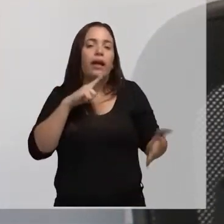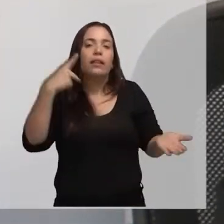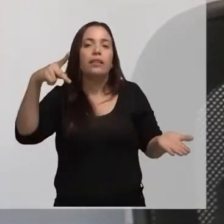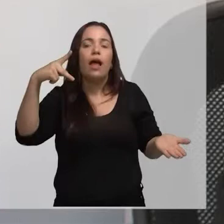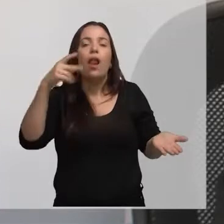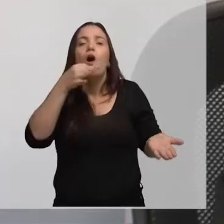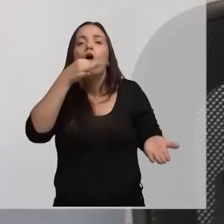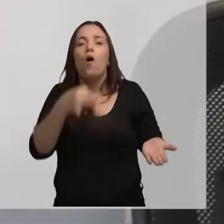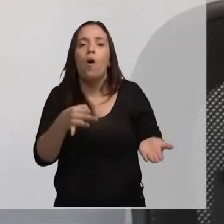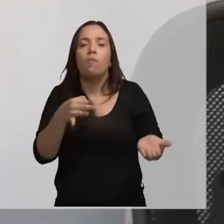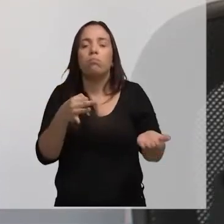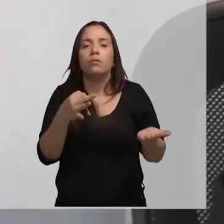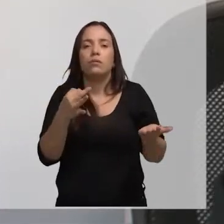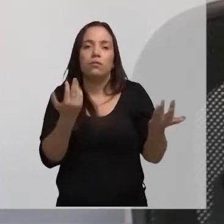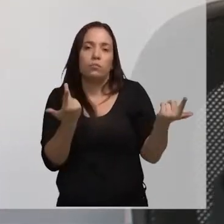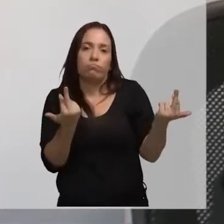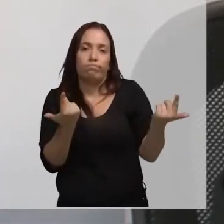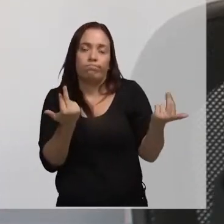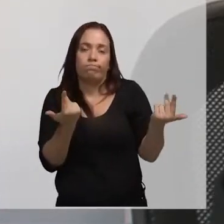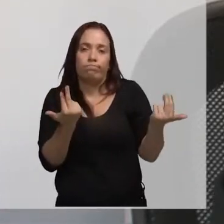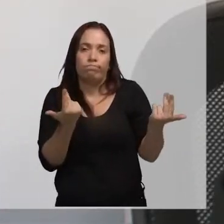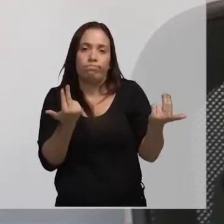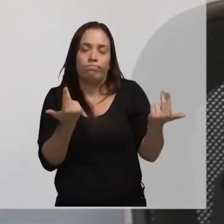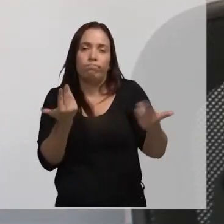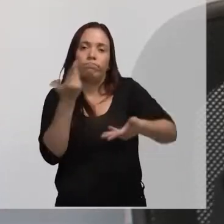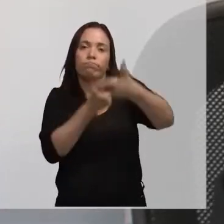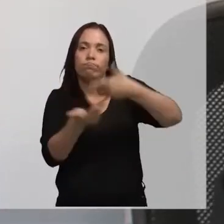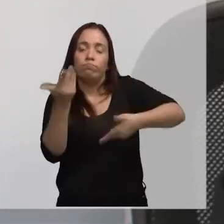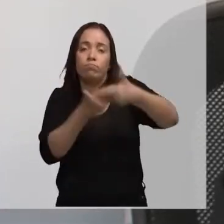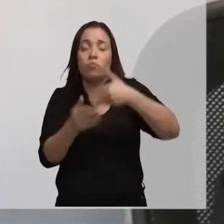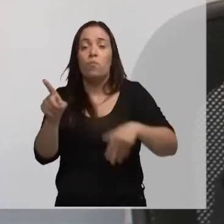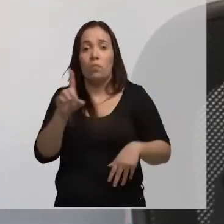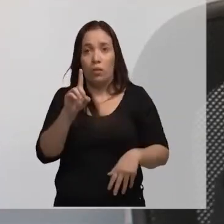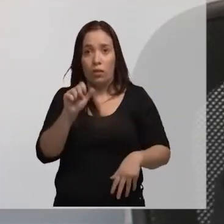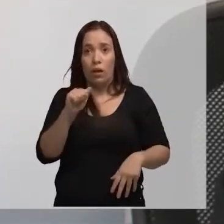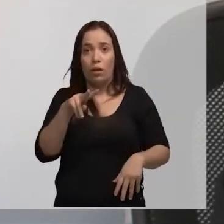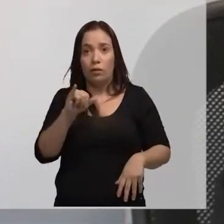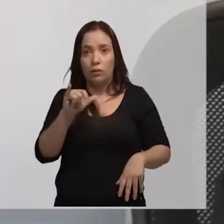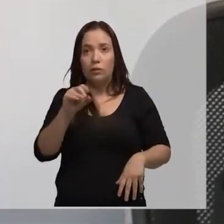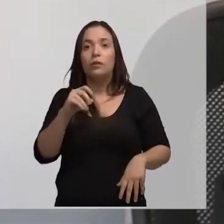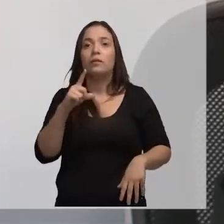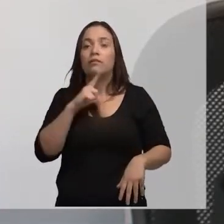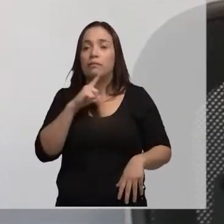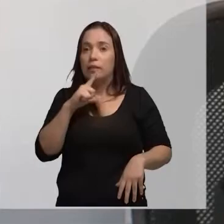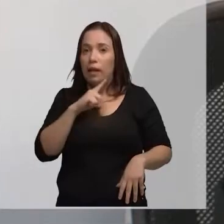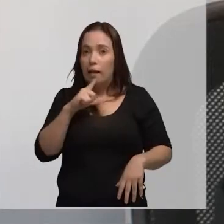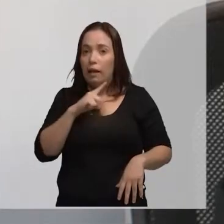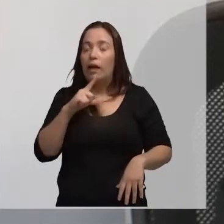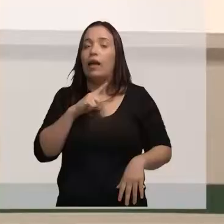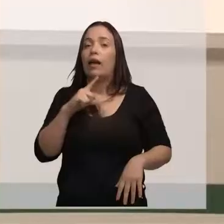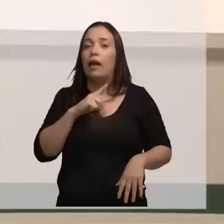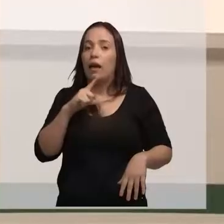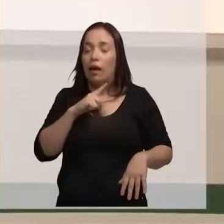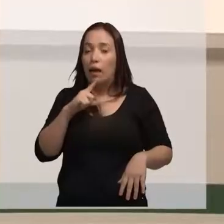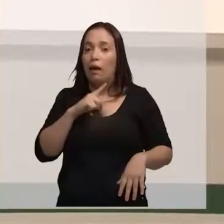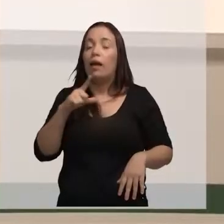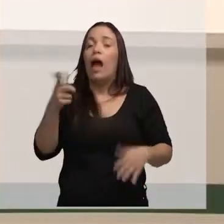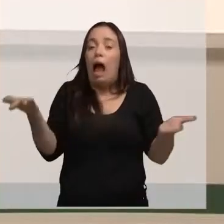dos dois. O mesmo que é o deputado... O Danilo é um que sofre de ter ficado muito perto do